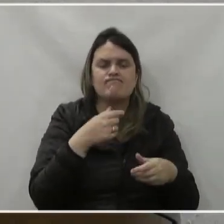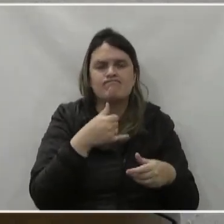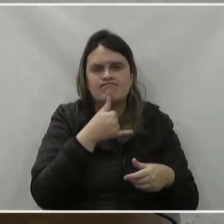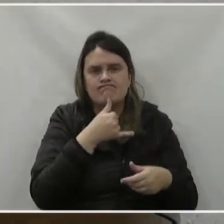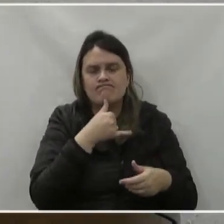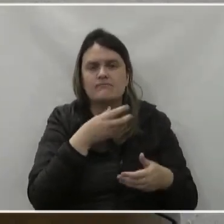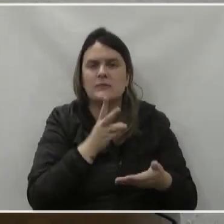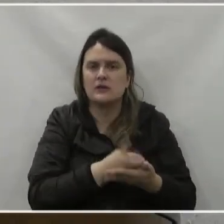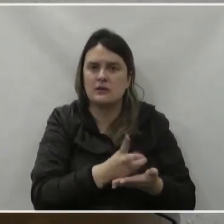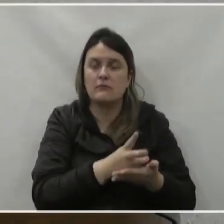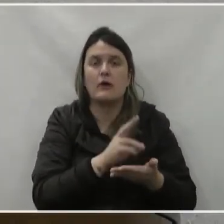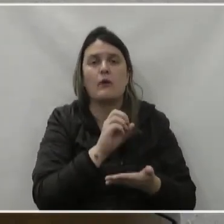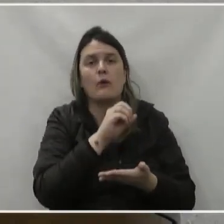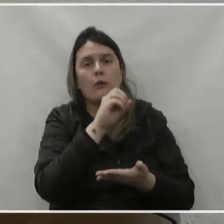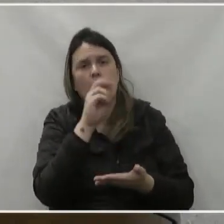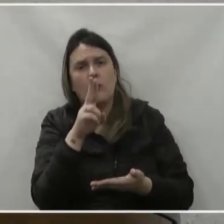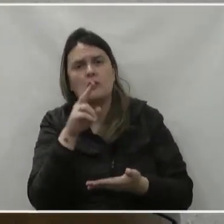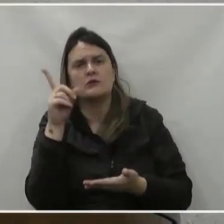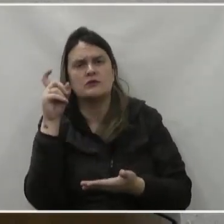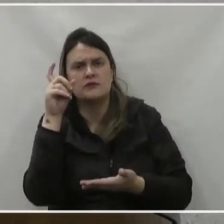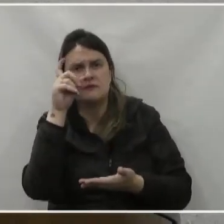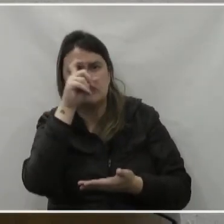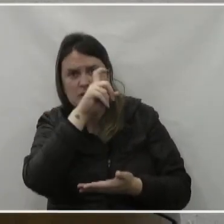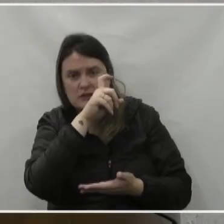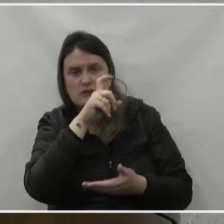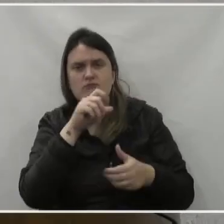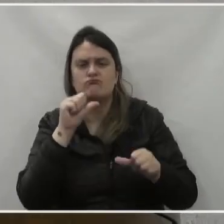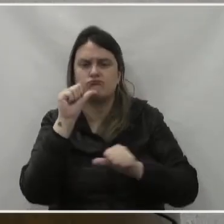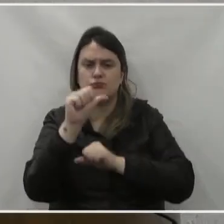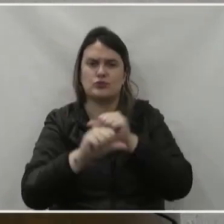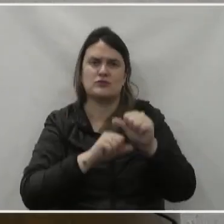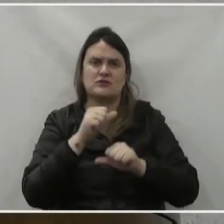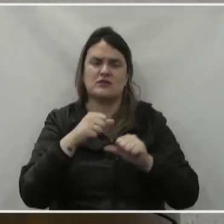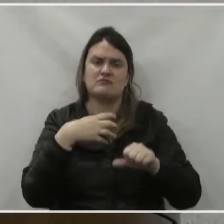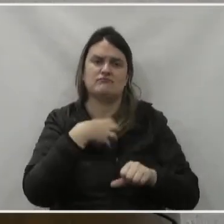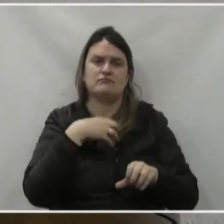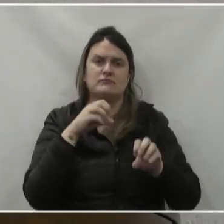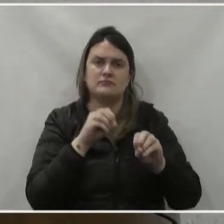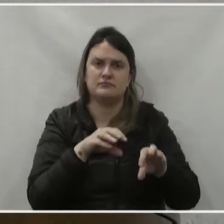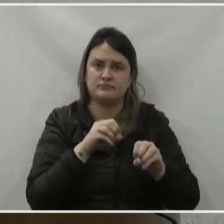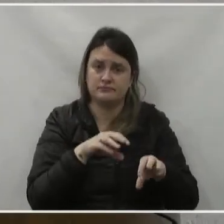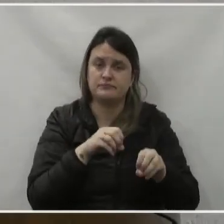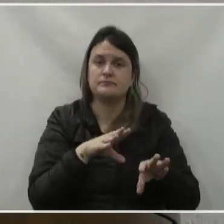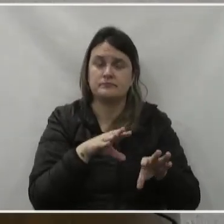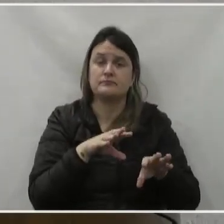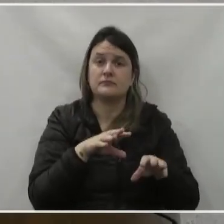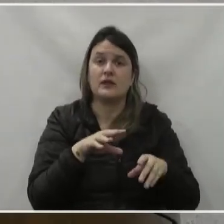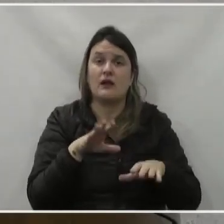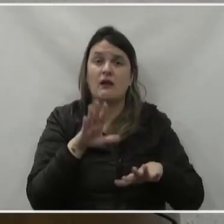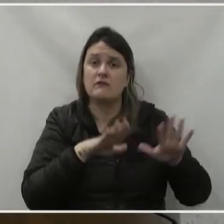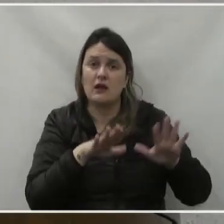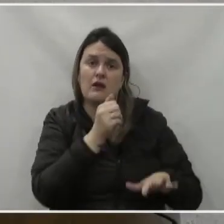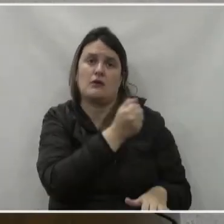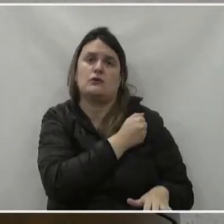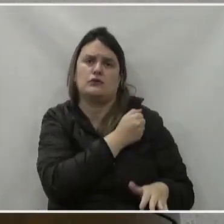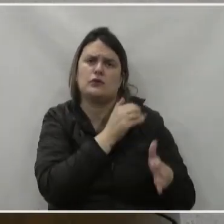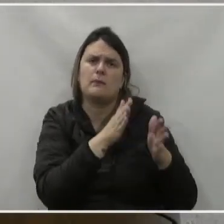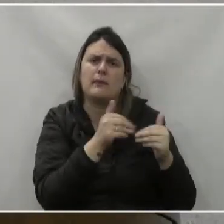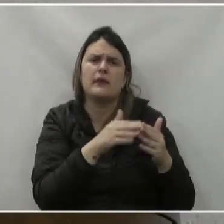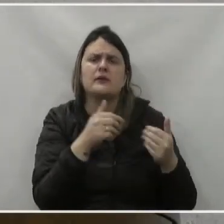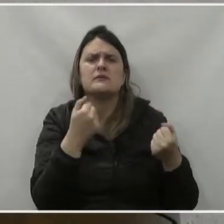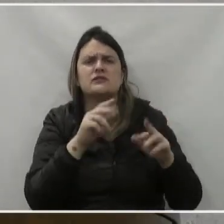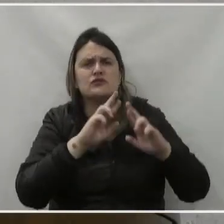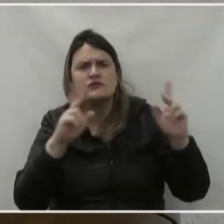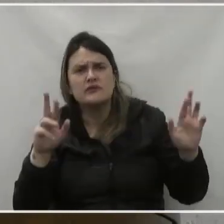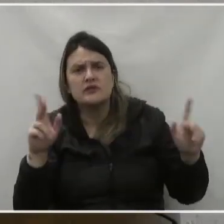desanimados, ou que têm dificuldade em mudar o jeito de ensinar, mesmo quando os alunos pedem novas formas